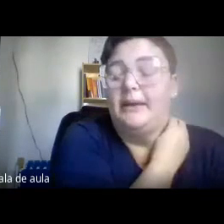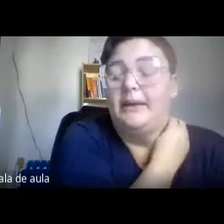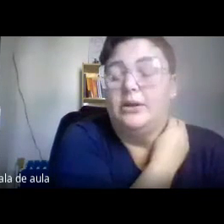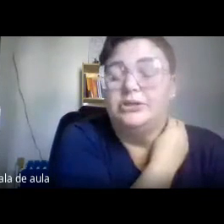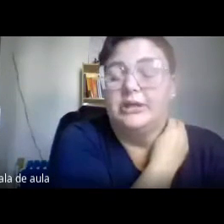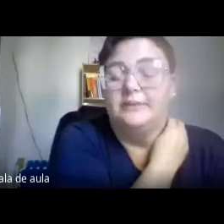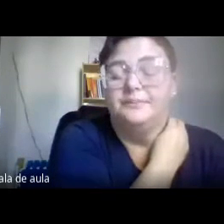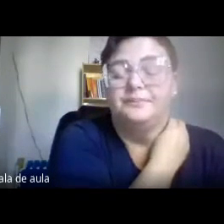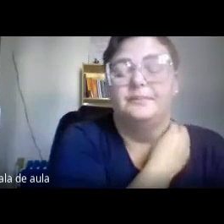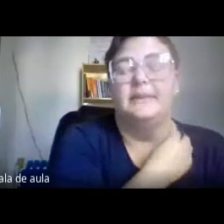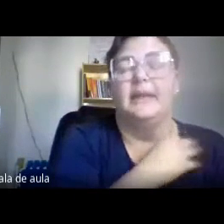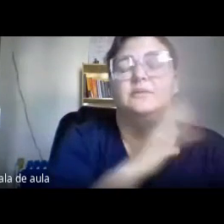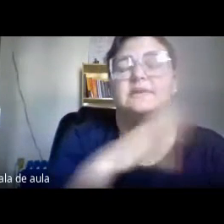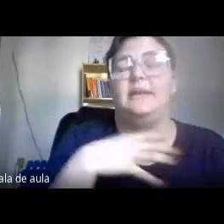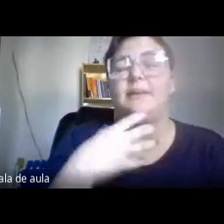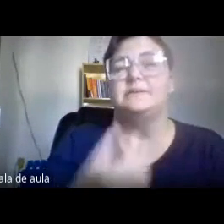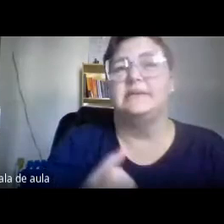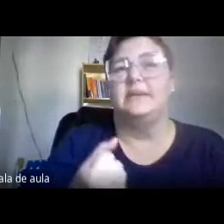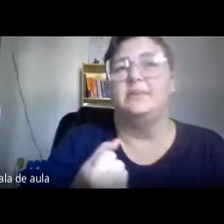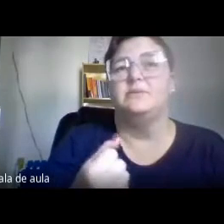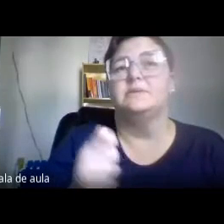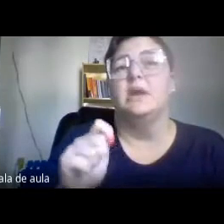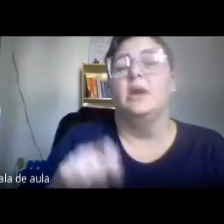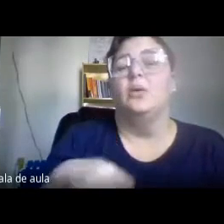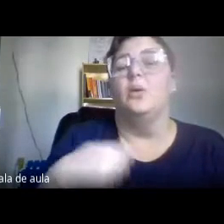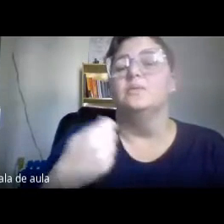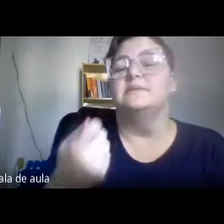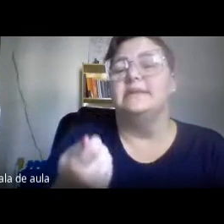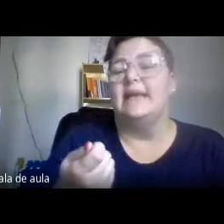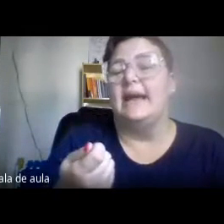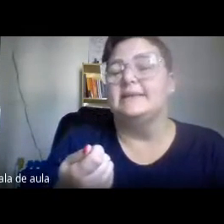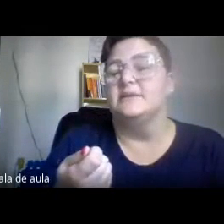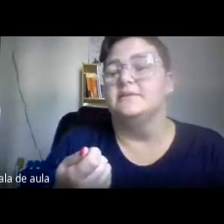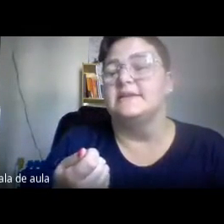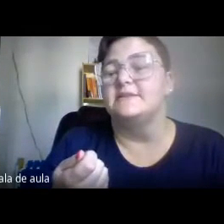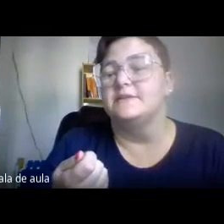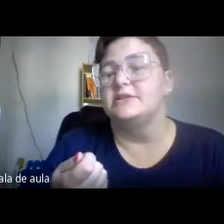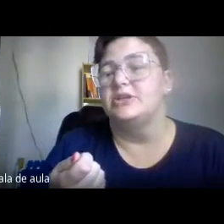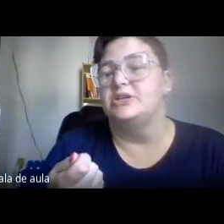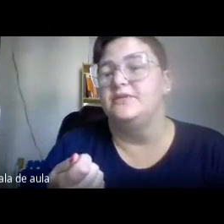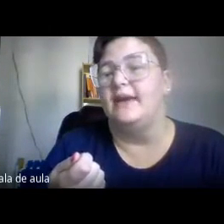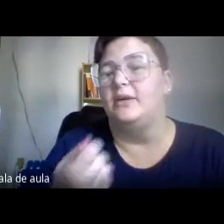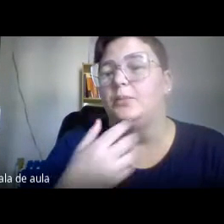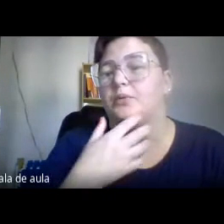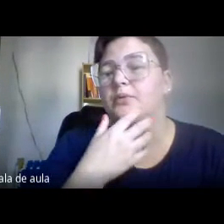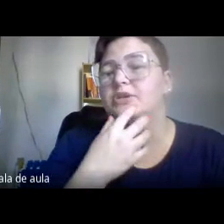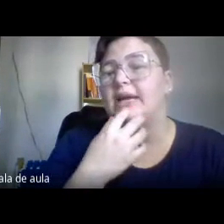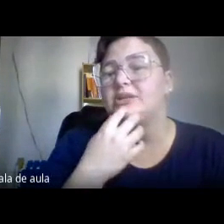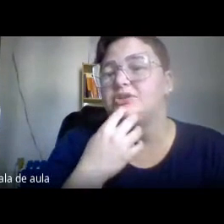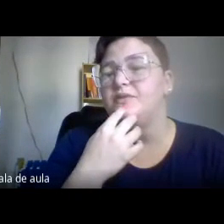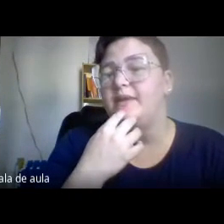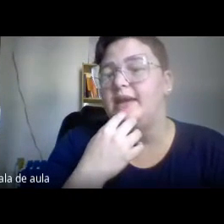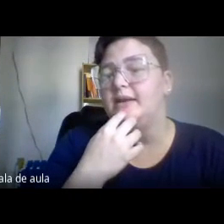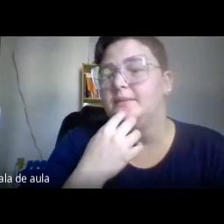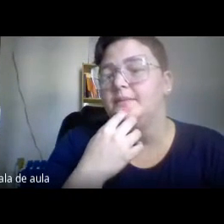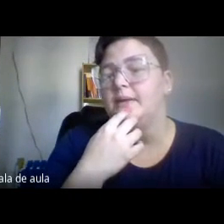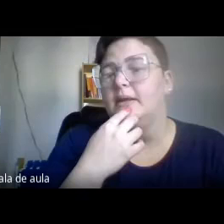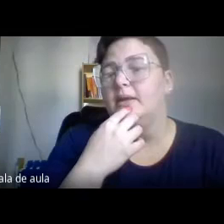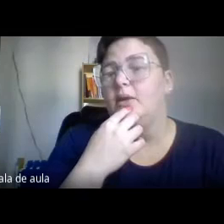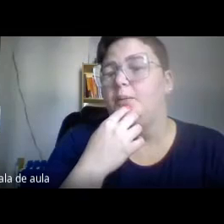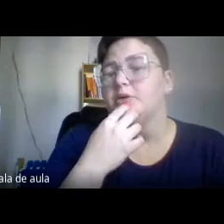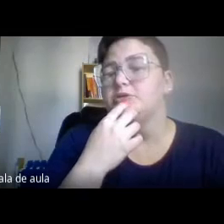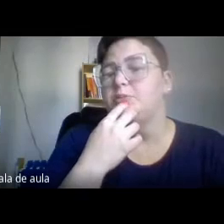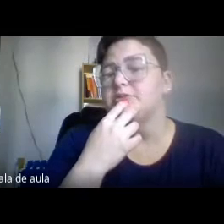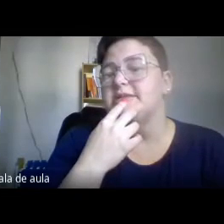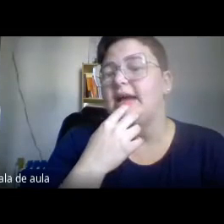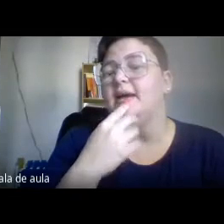tabela periódica, né, dos elementos químicos com os sinais. Eu não sei se vocês já tiveram a oportunidade de ver.